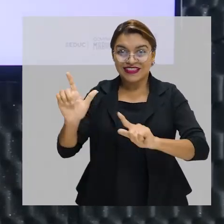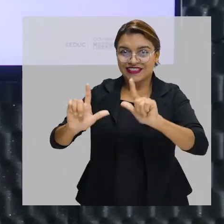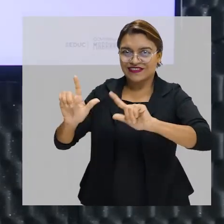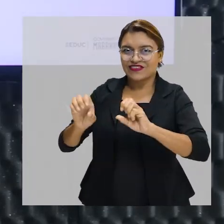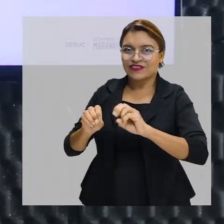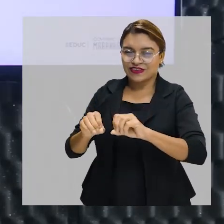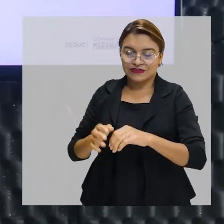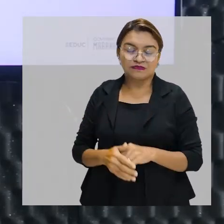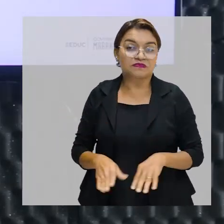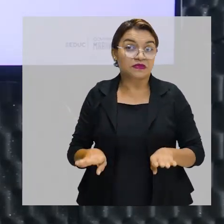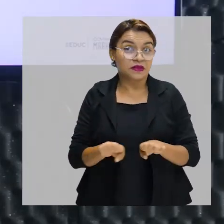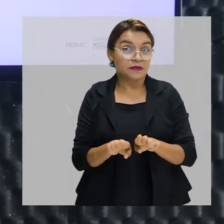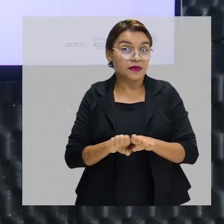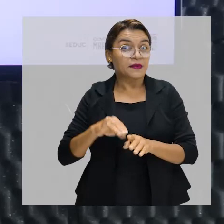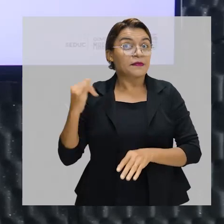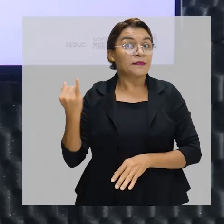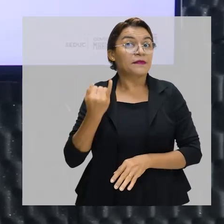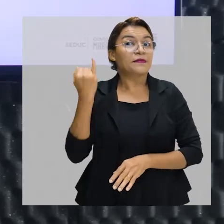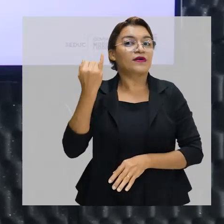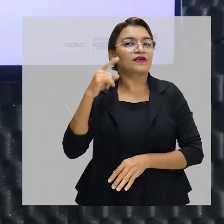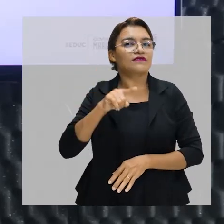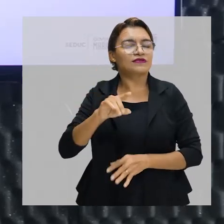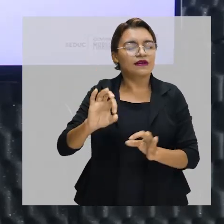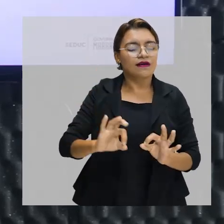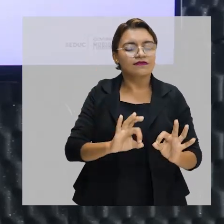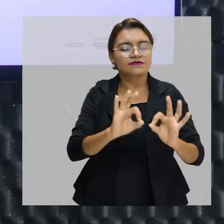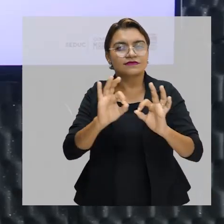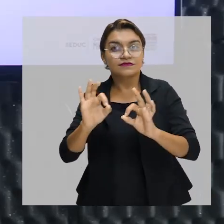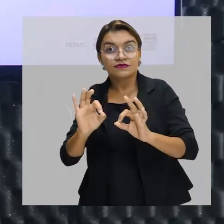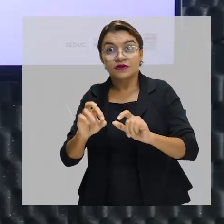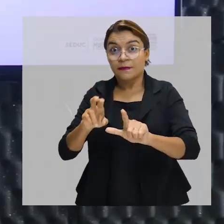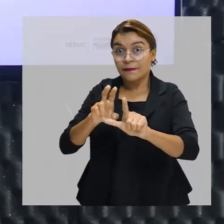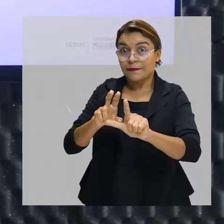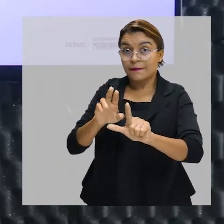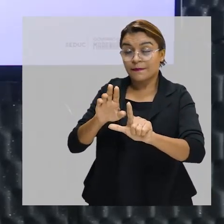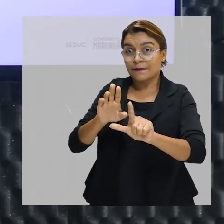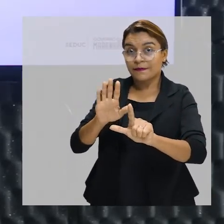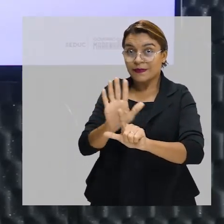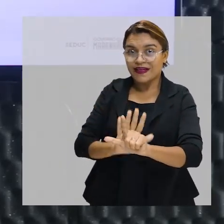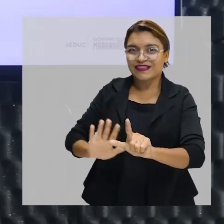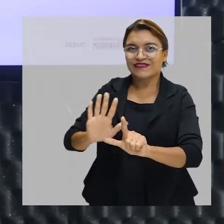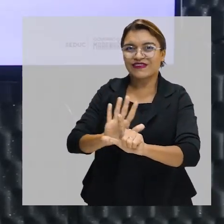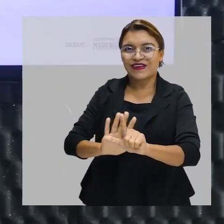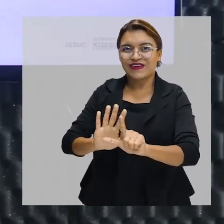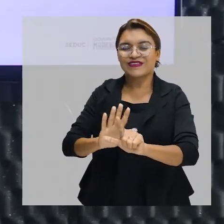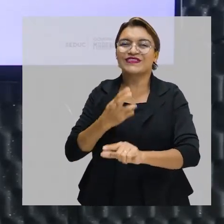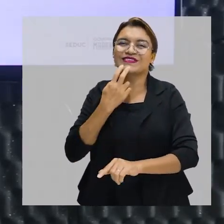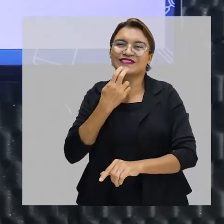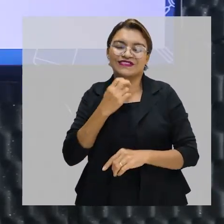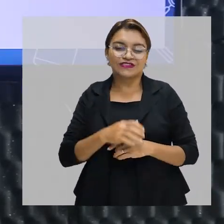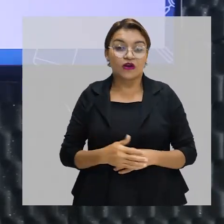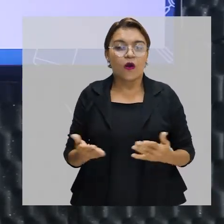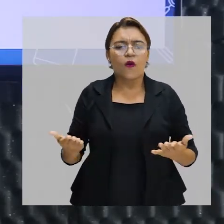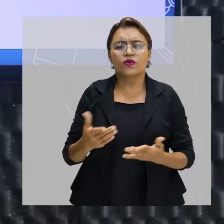recado: você também pode assistir às nossas aulas na plataforma Gonçalves Dias. O que temos para hoje?